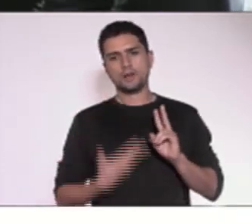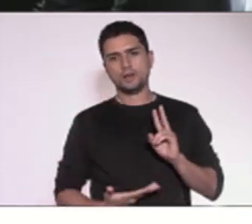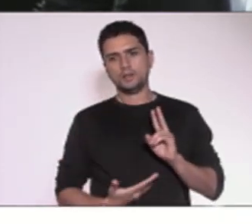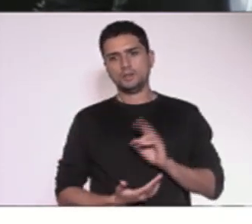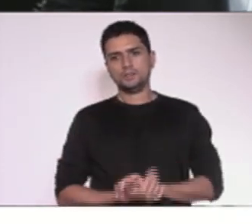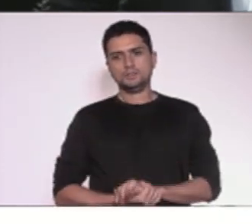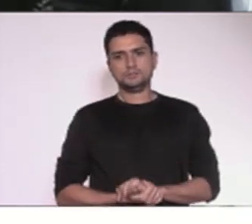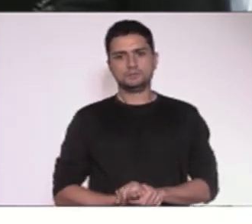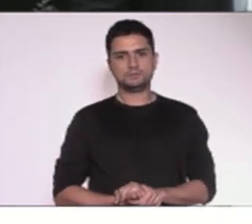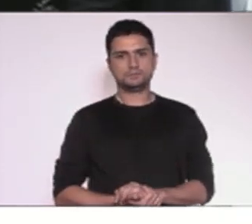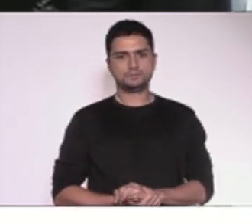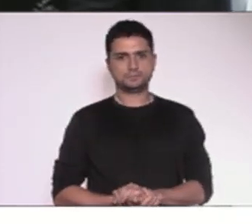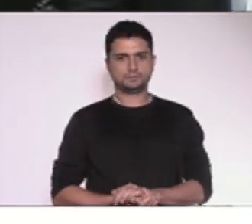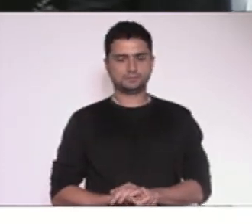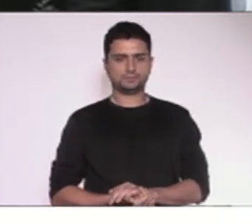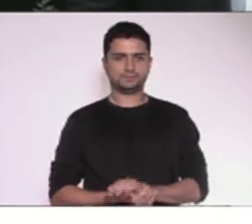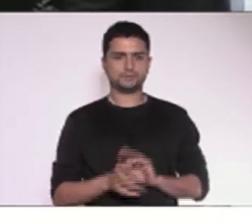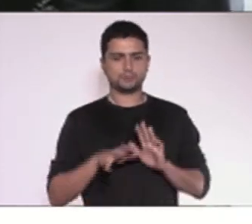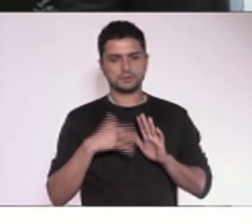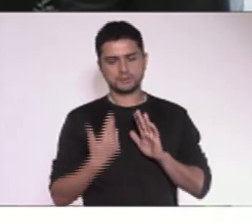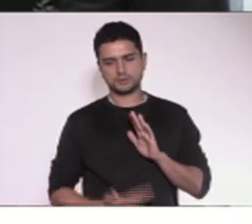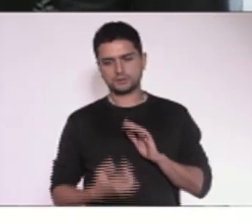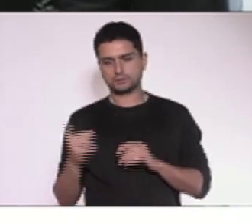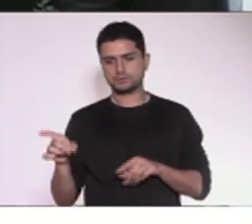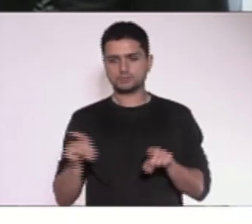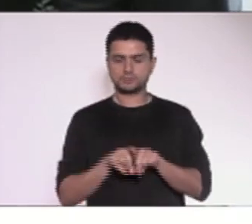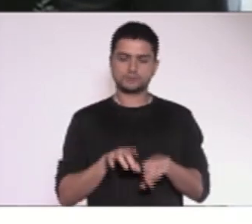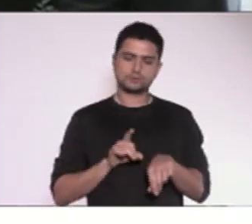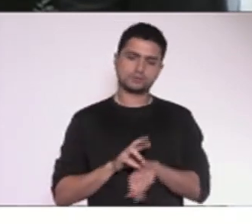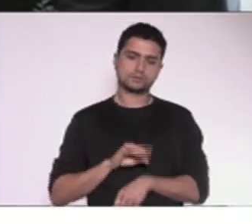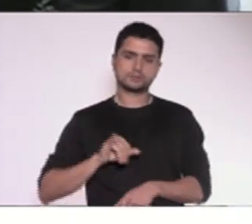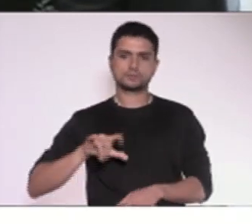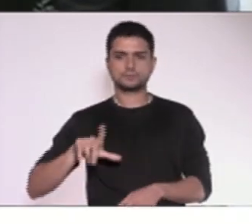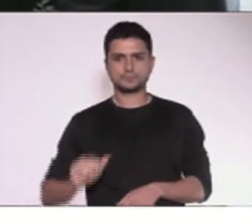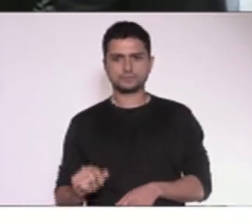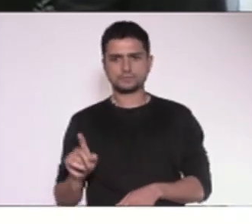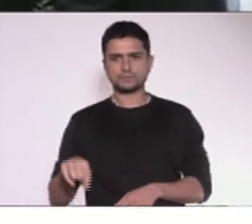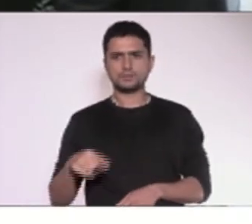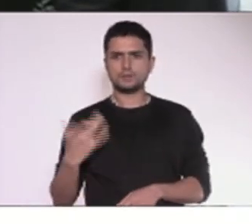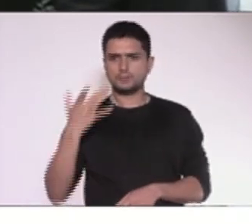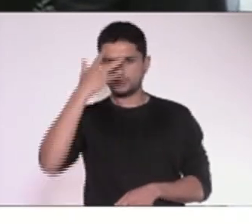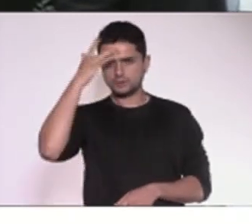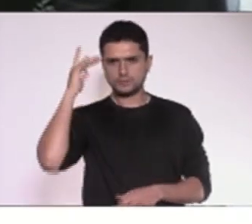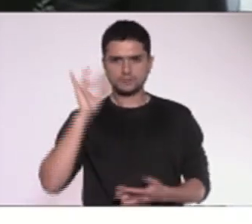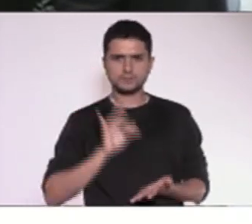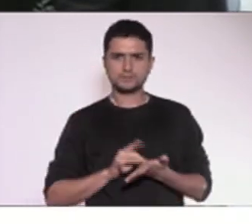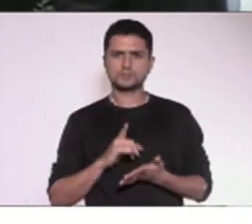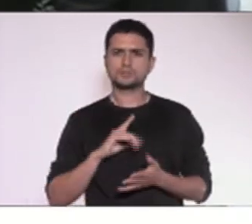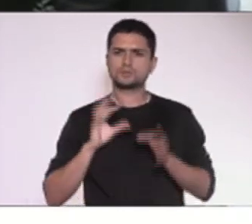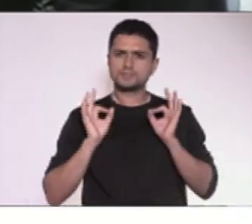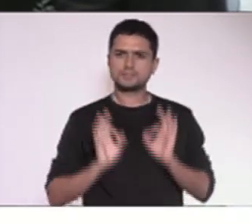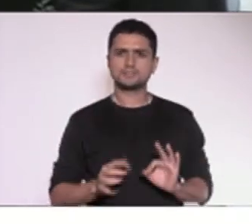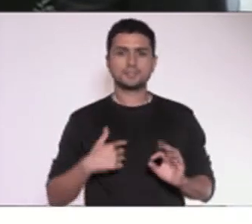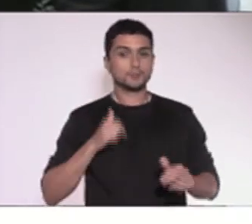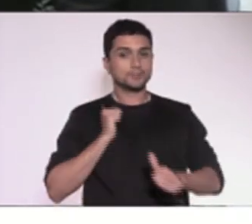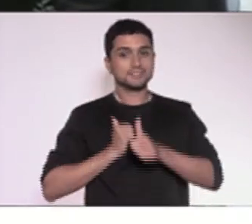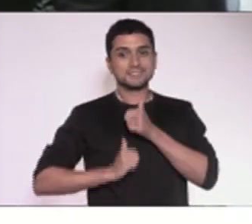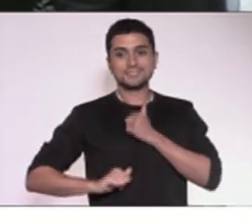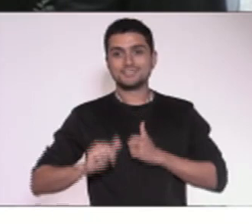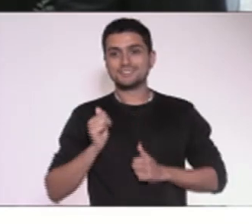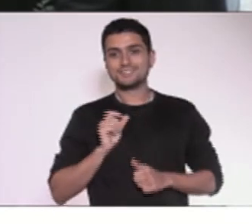tá? Vocês são pessoas que, na verdade, eu tenho certeza que eu fiquei mais ansioso que